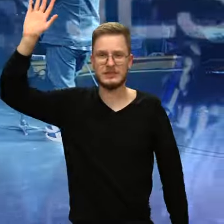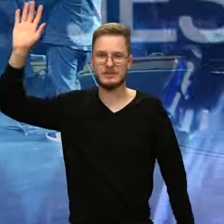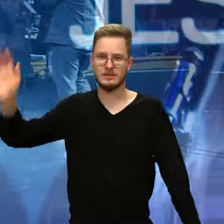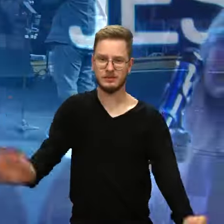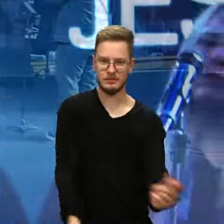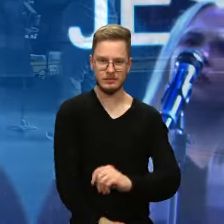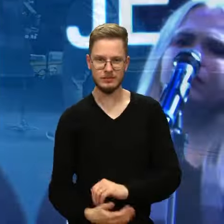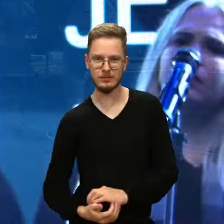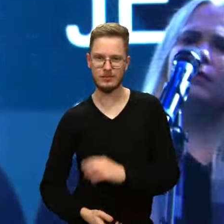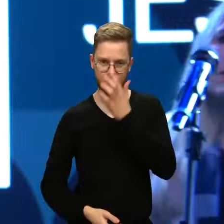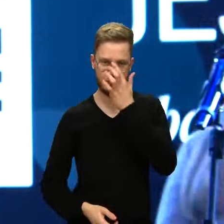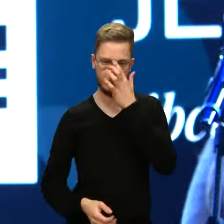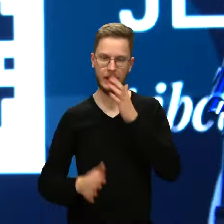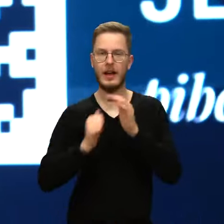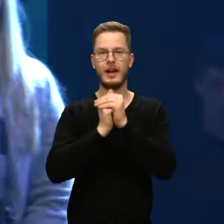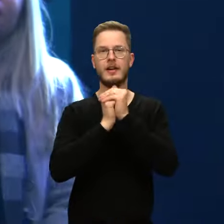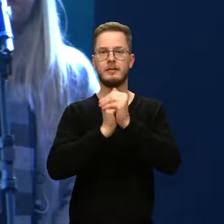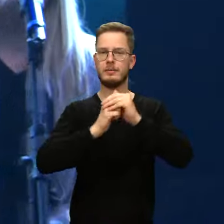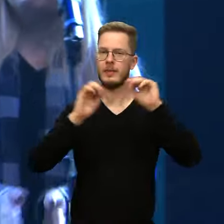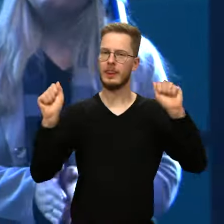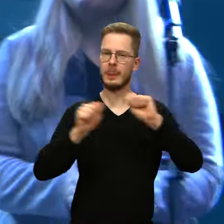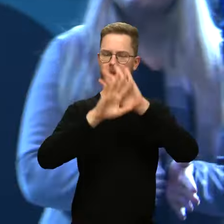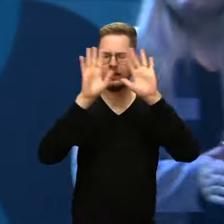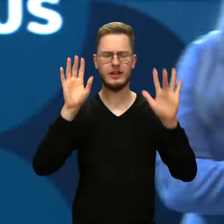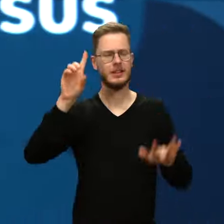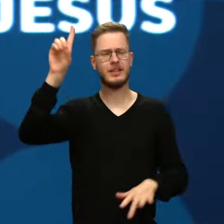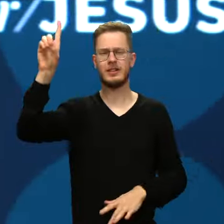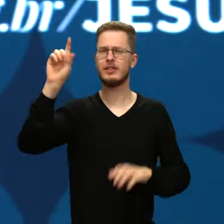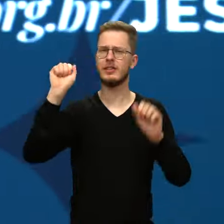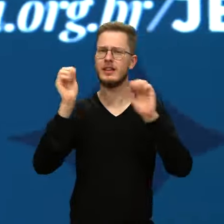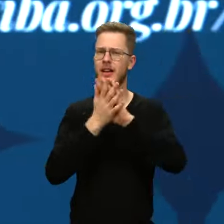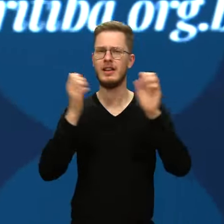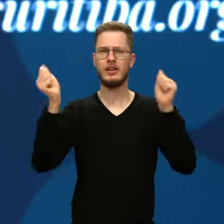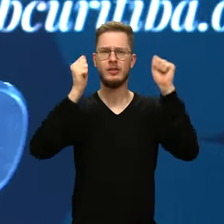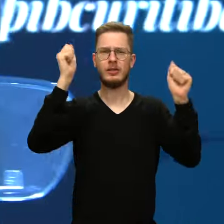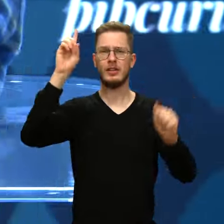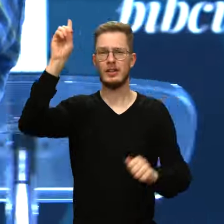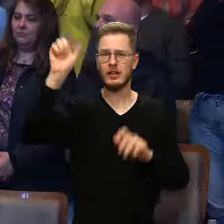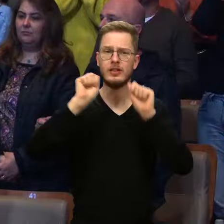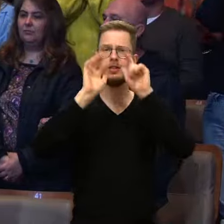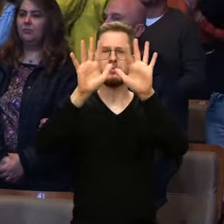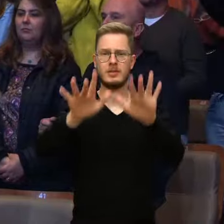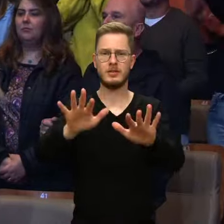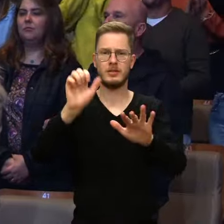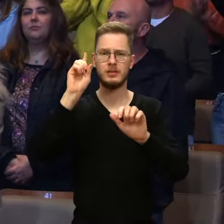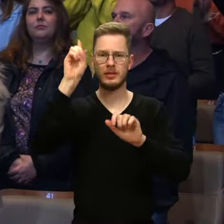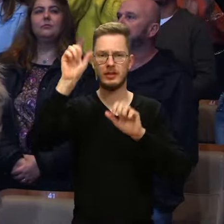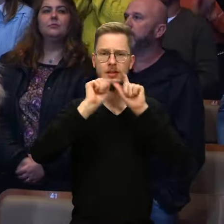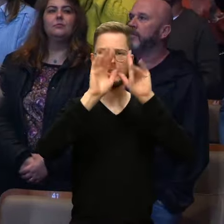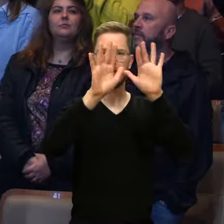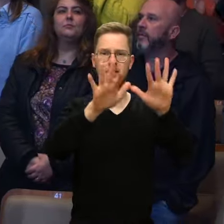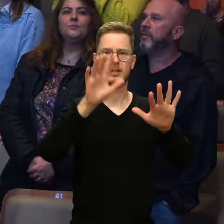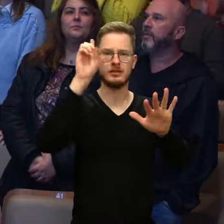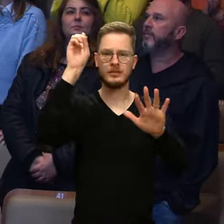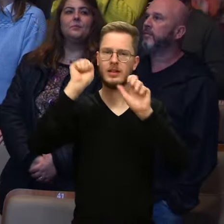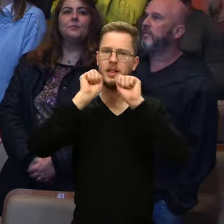amém, aleluia. Amém, glória a Deus, amém, glória a Deus, Deus abençoe. Se esse é você, levanta bem alto a sua